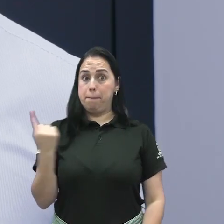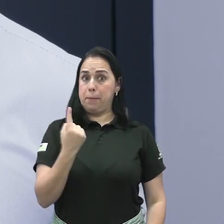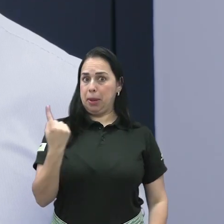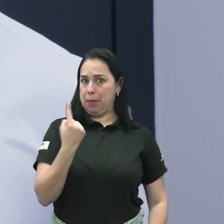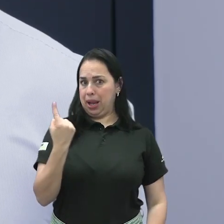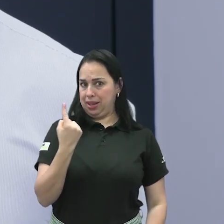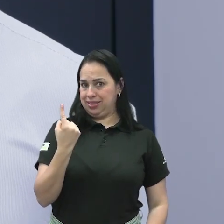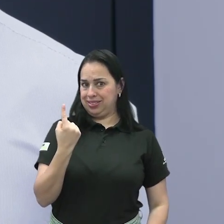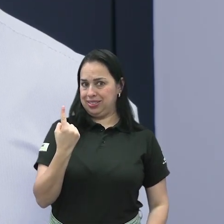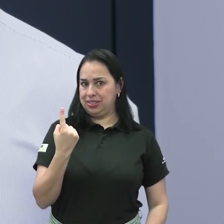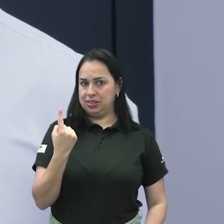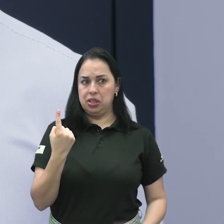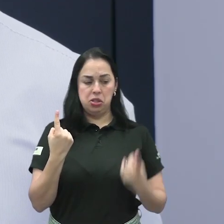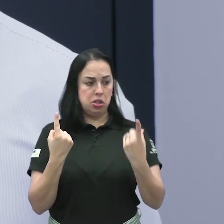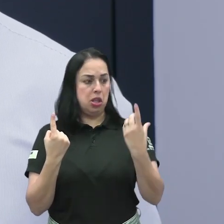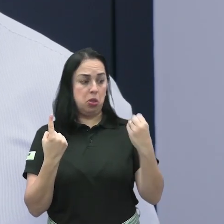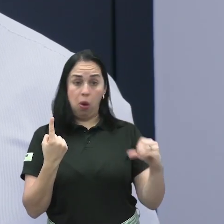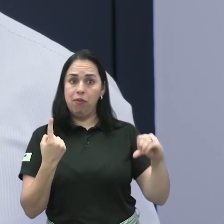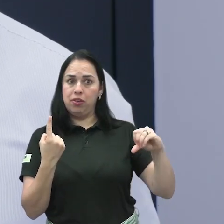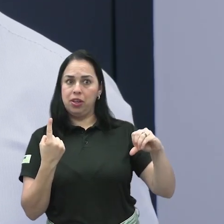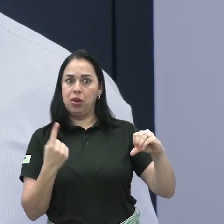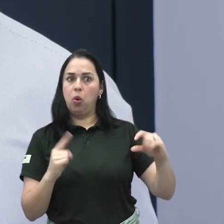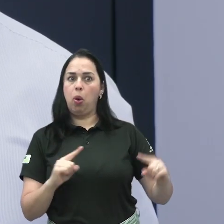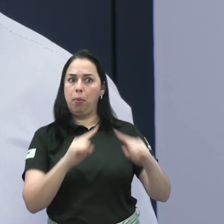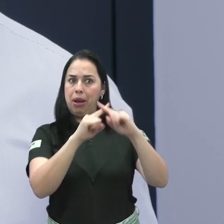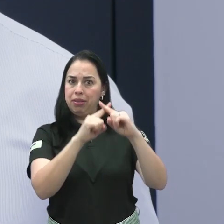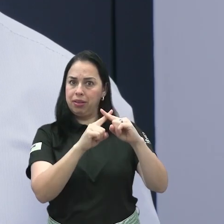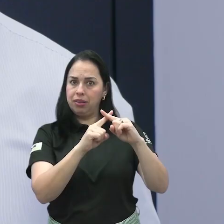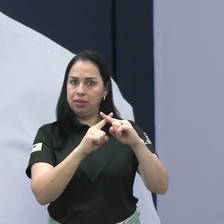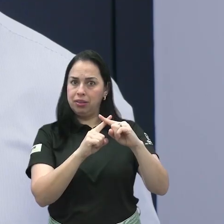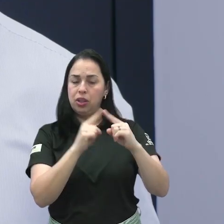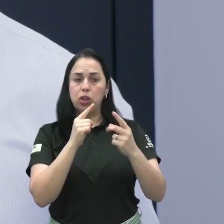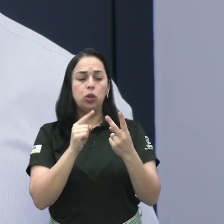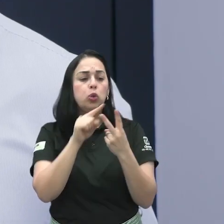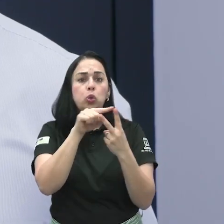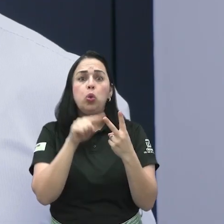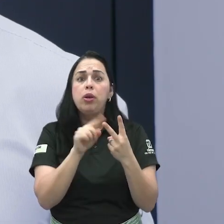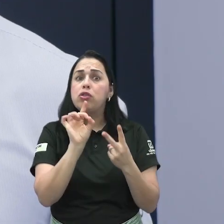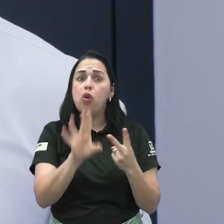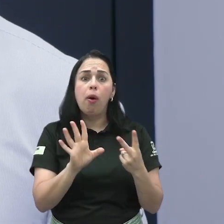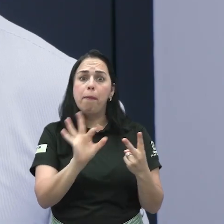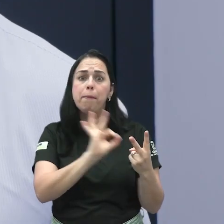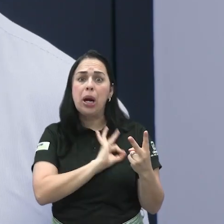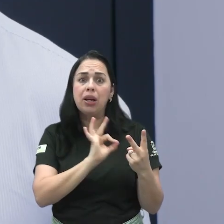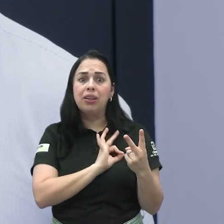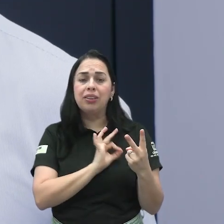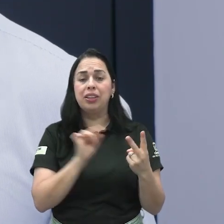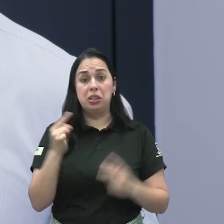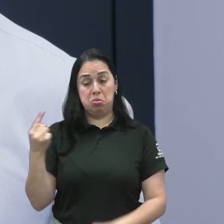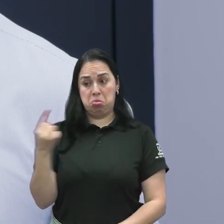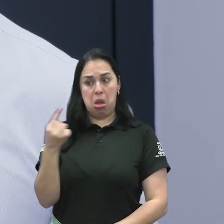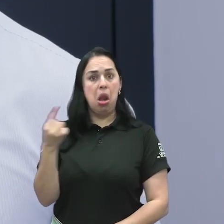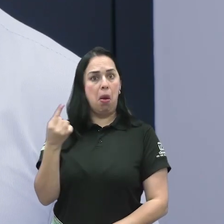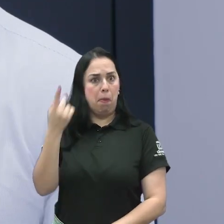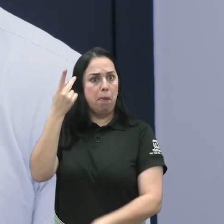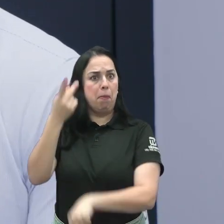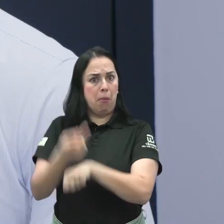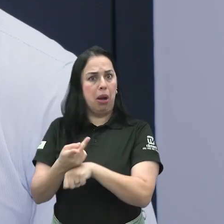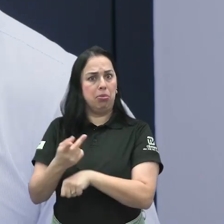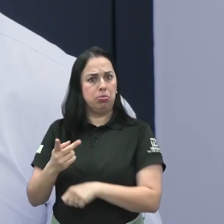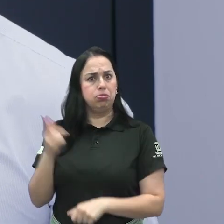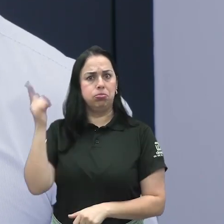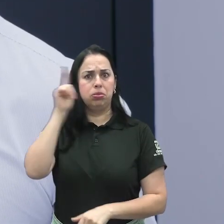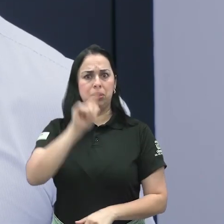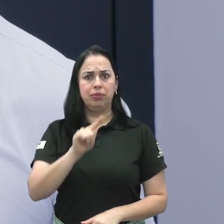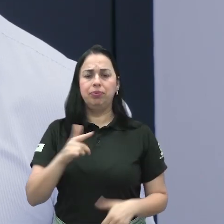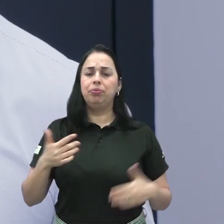primeiro lugar de 19 competidores, 2 apenas eram guardas municipais e um deles era o Leonardo, guarda